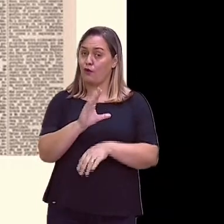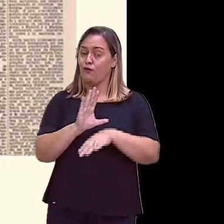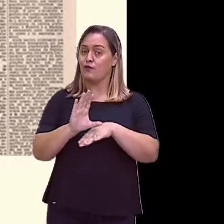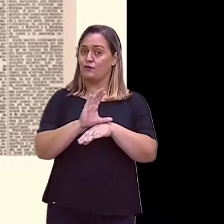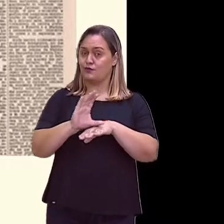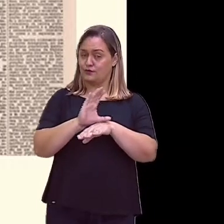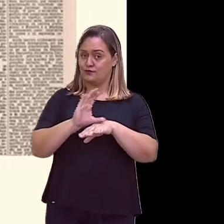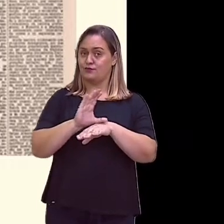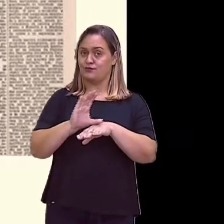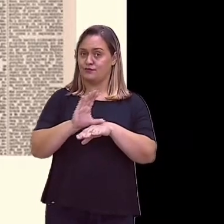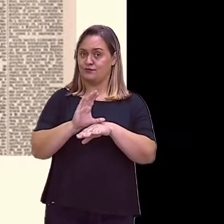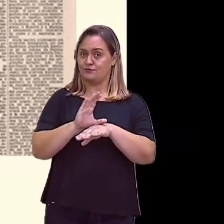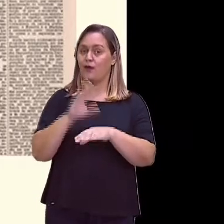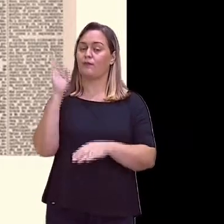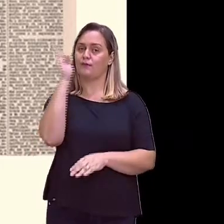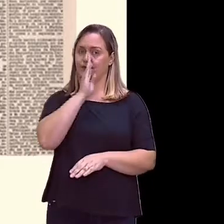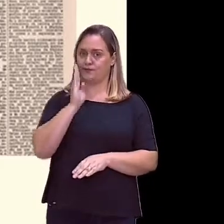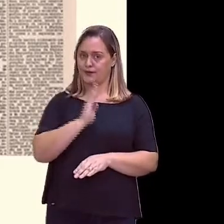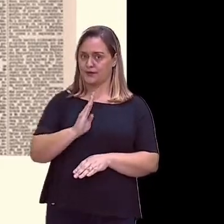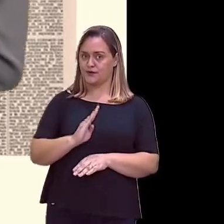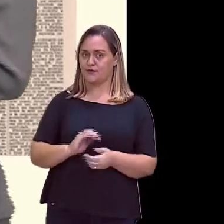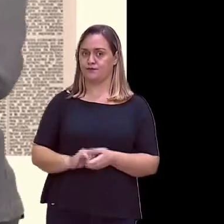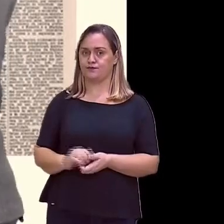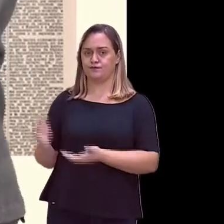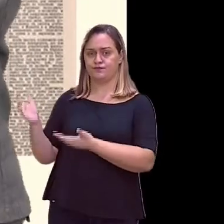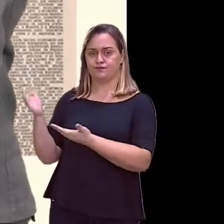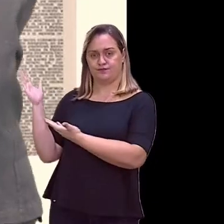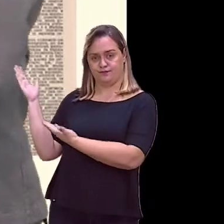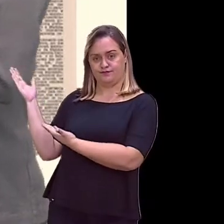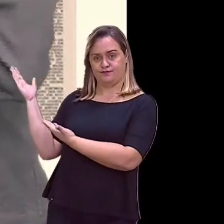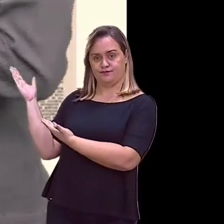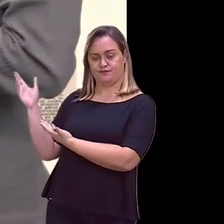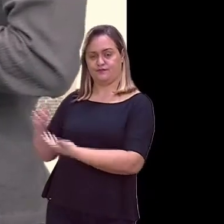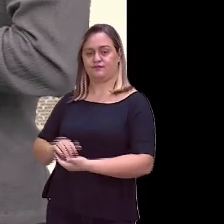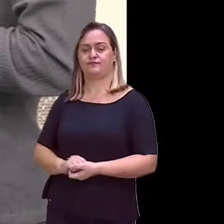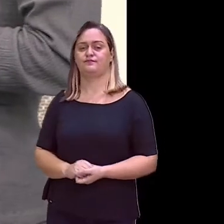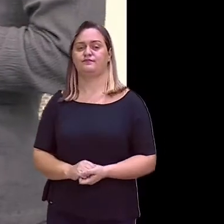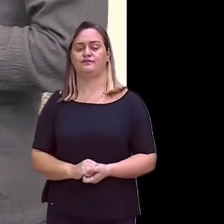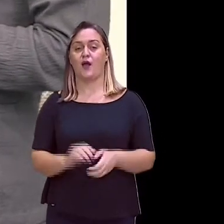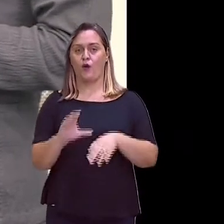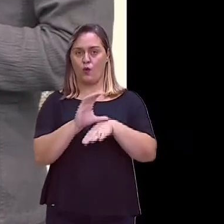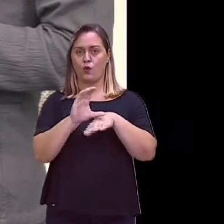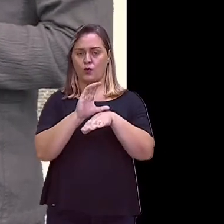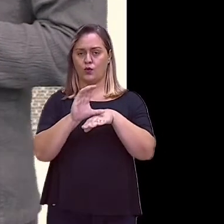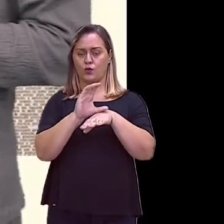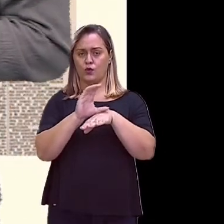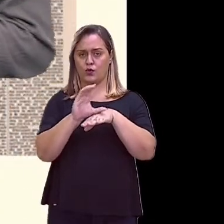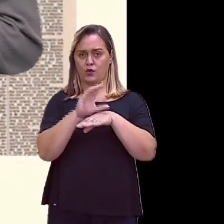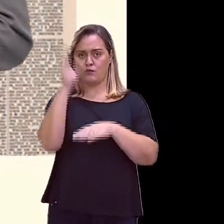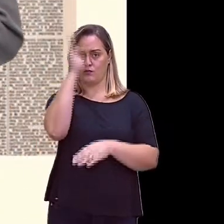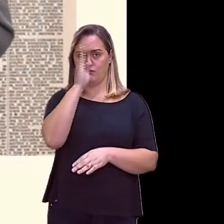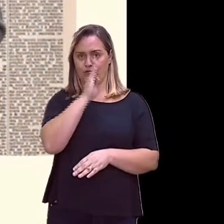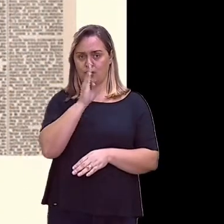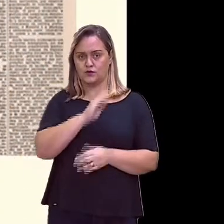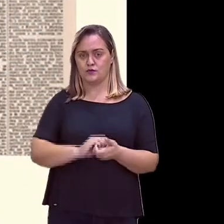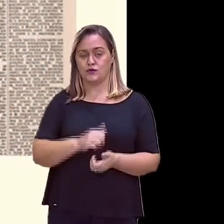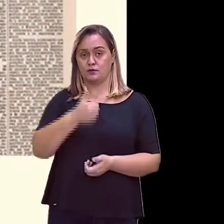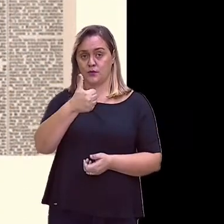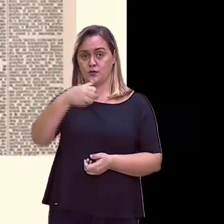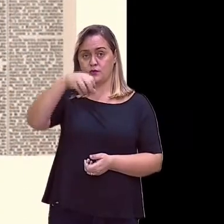para o Brasil. A Constituição, né? Está aqui na nossa imagem, a Constituição de